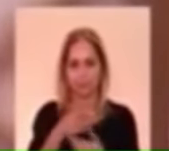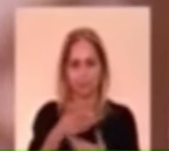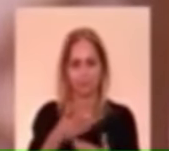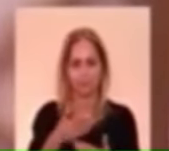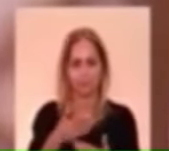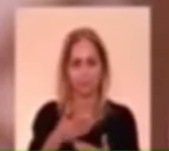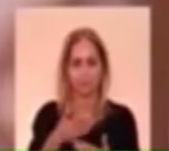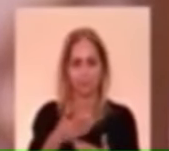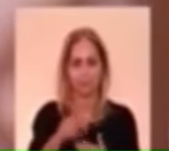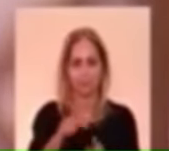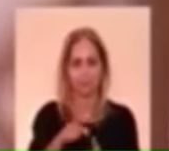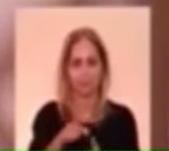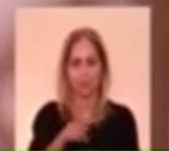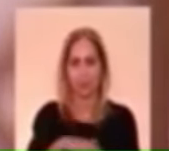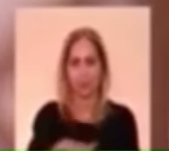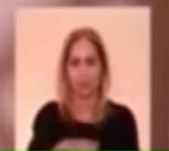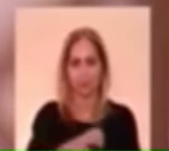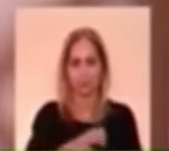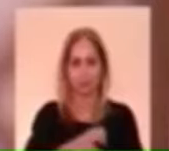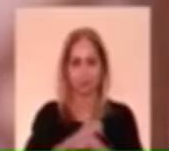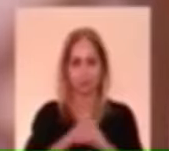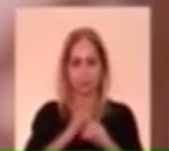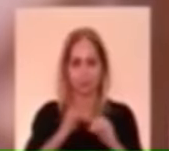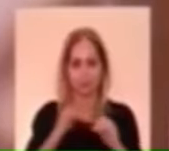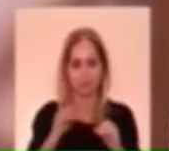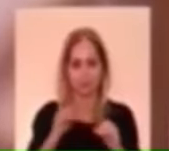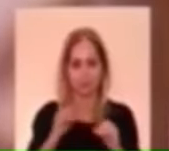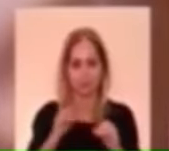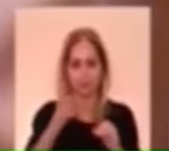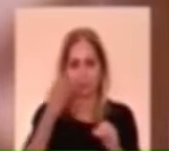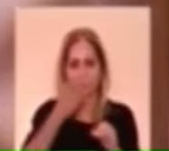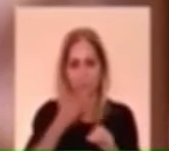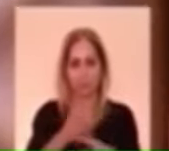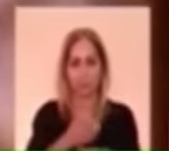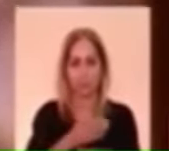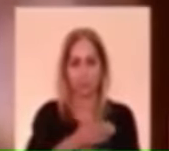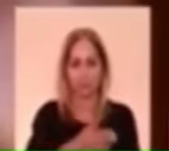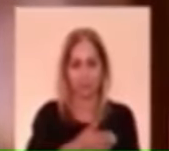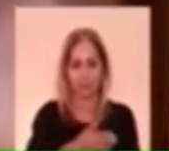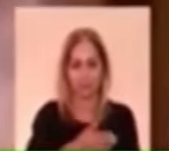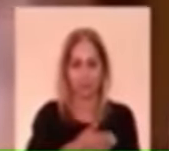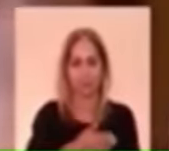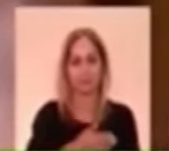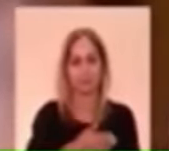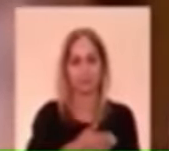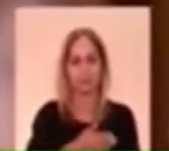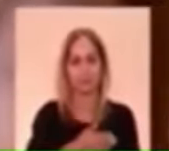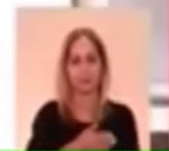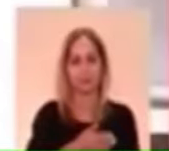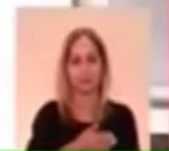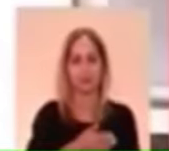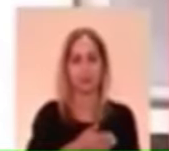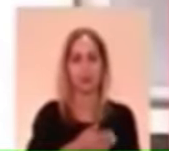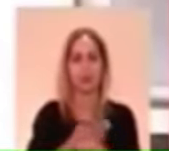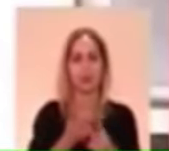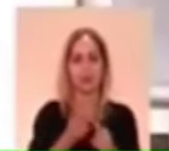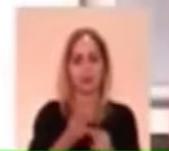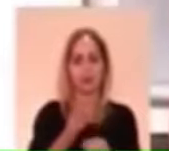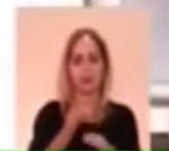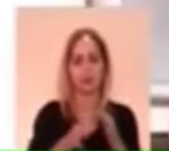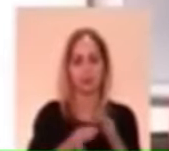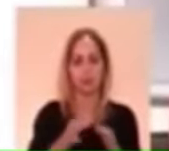quem tivesse mais de 2 anos h de tempo de experiência profissional